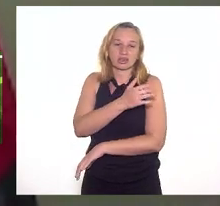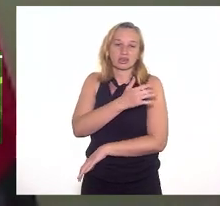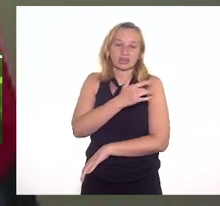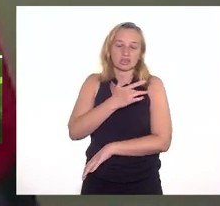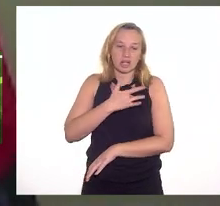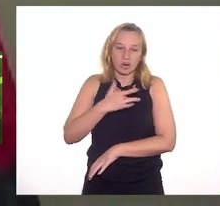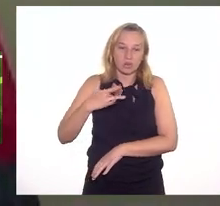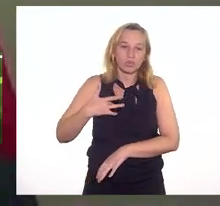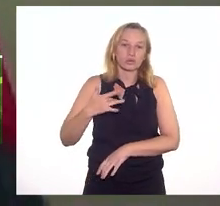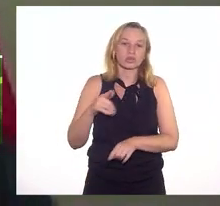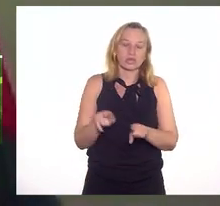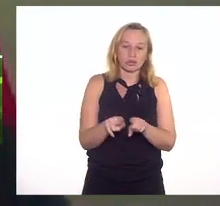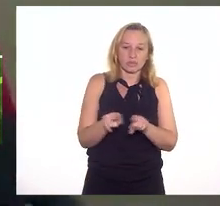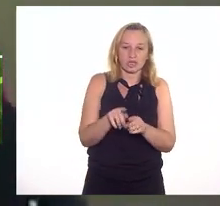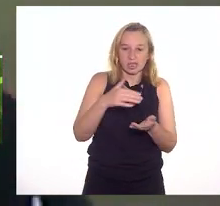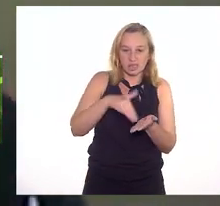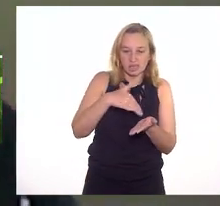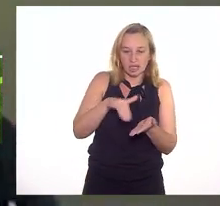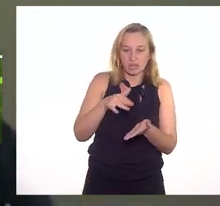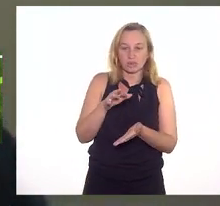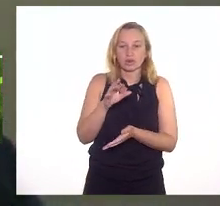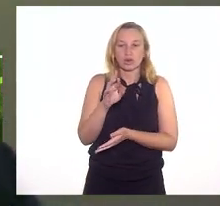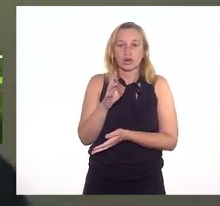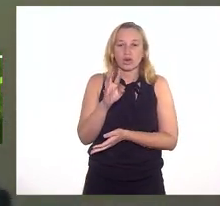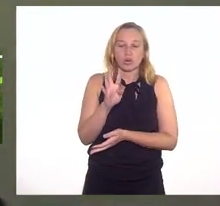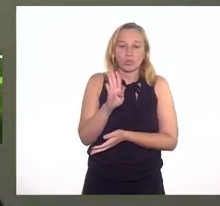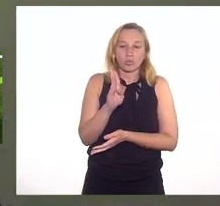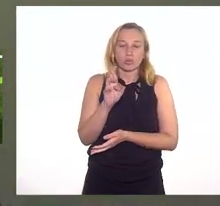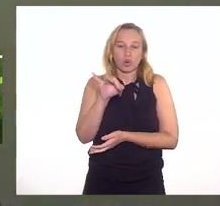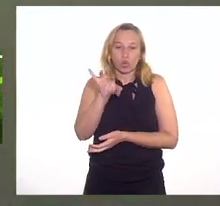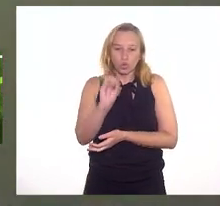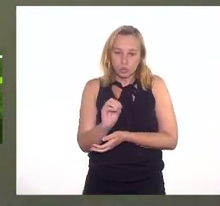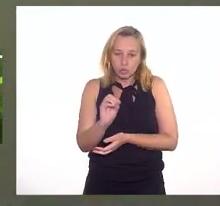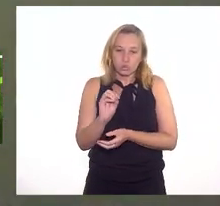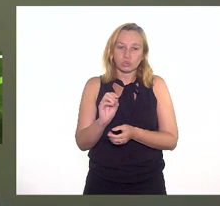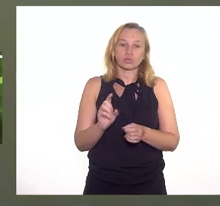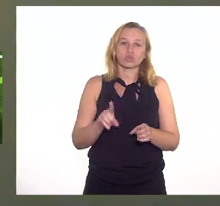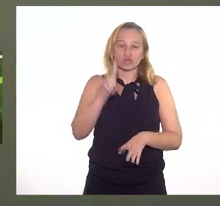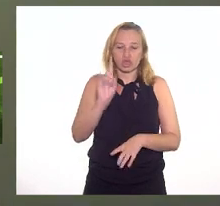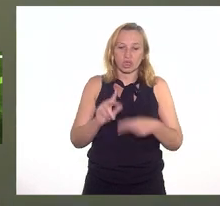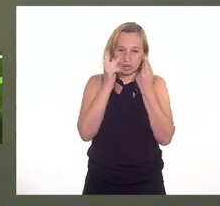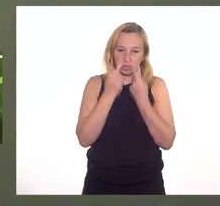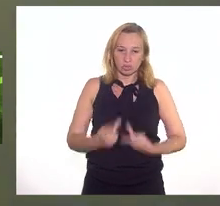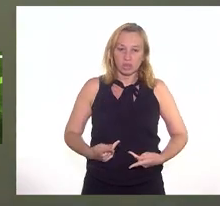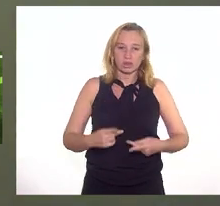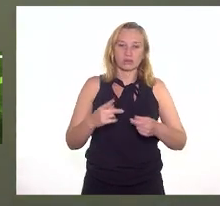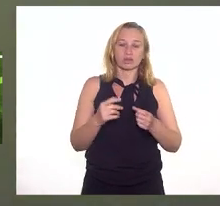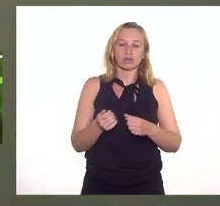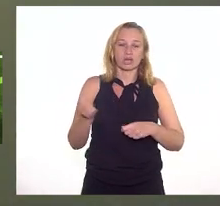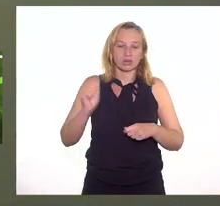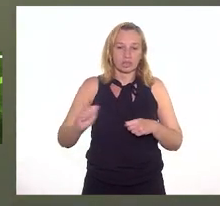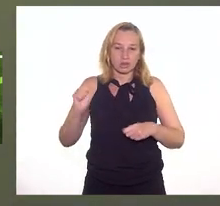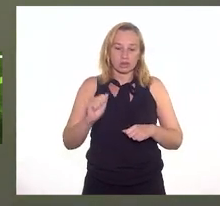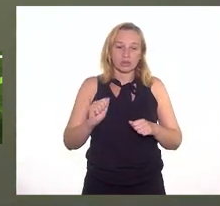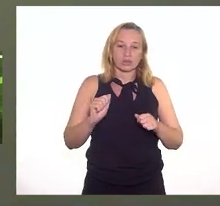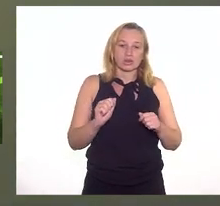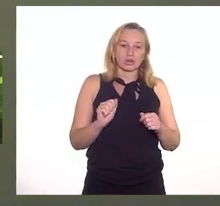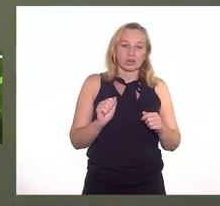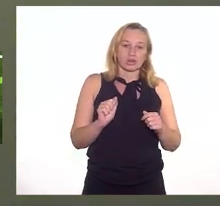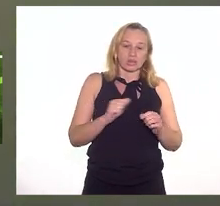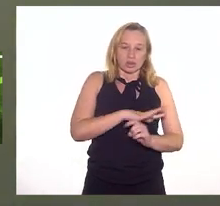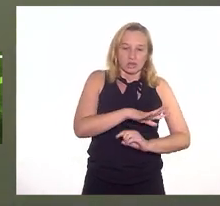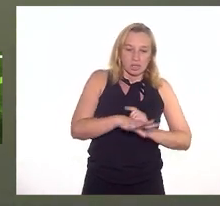secretário Bruno Dauari, secretário estadual de Direitos Humanos e Assistência Social, e vou passar